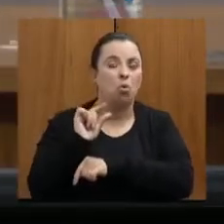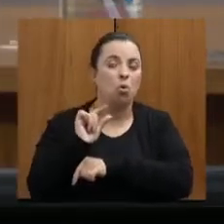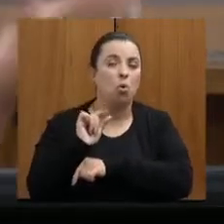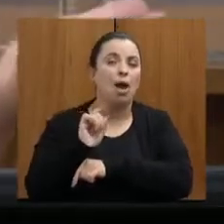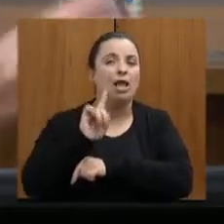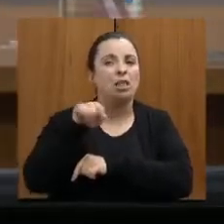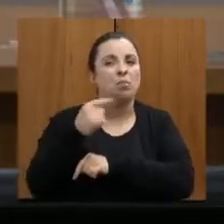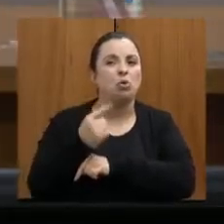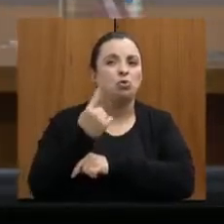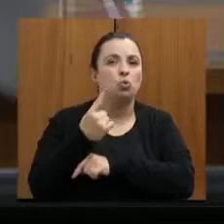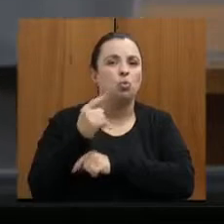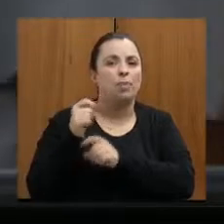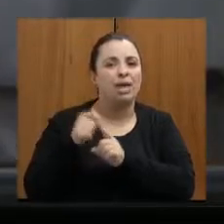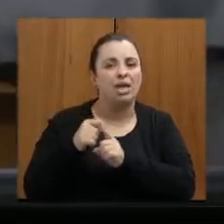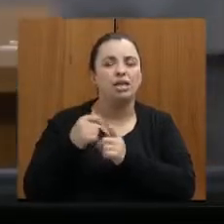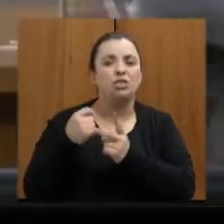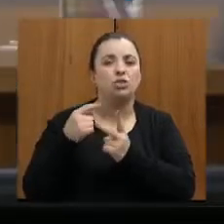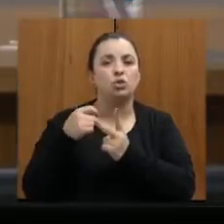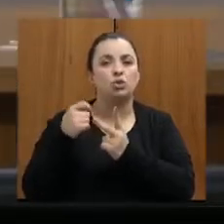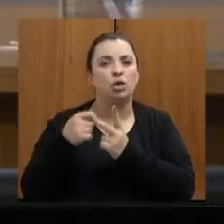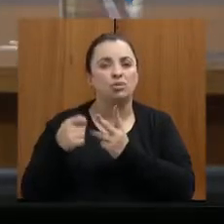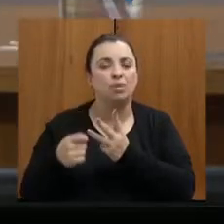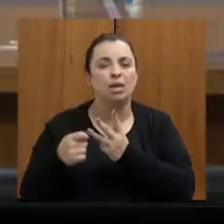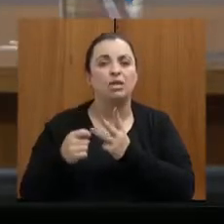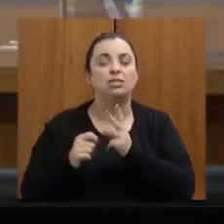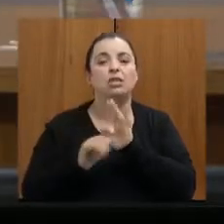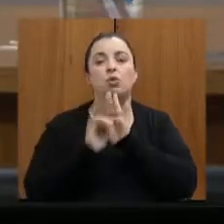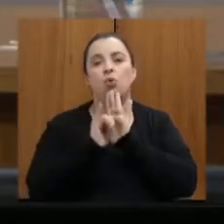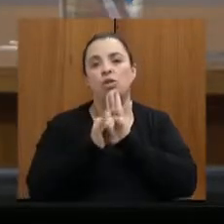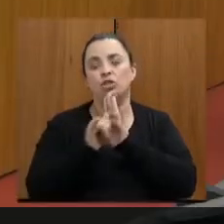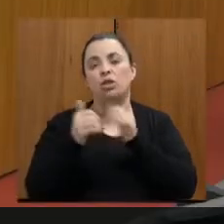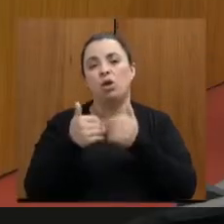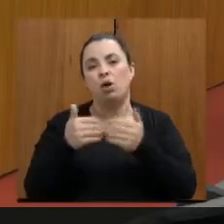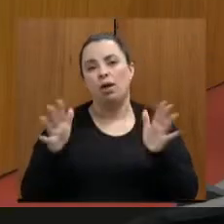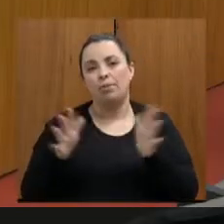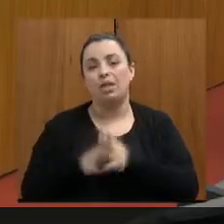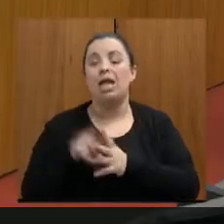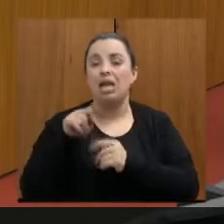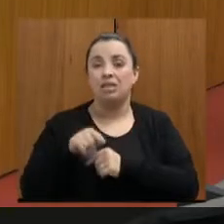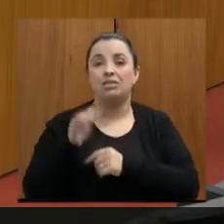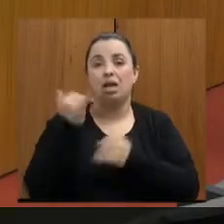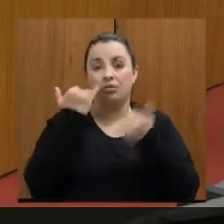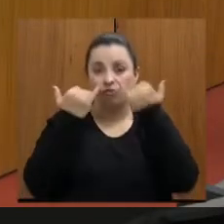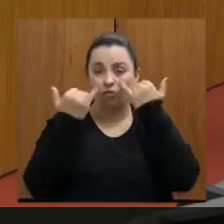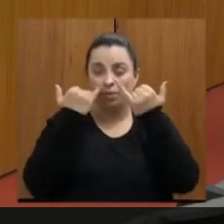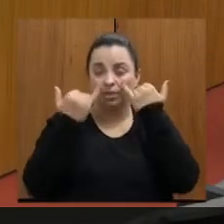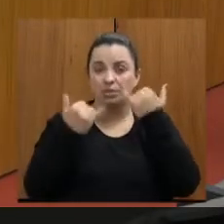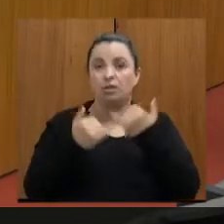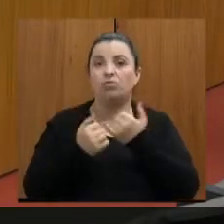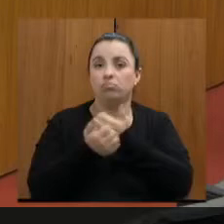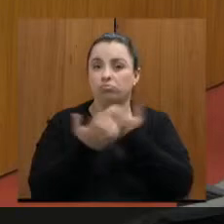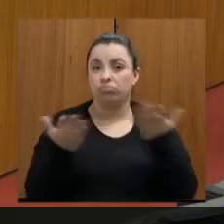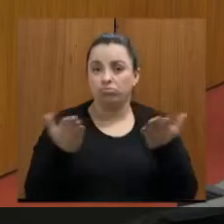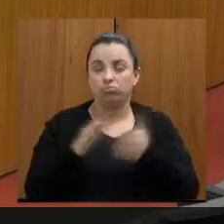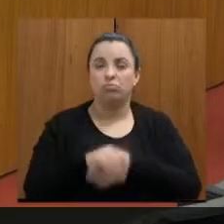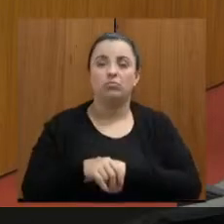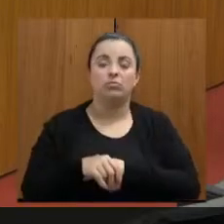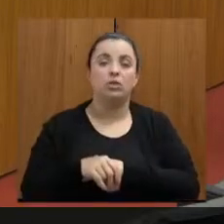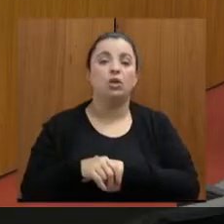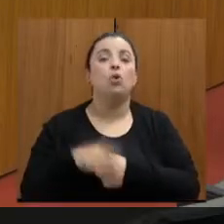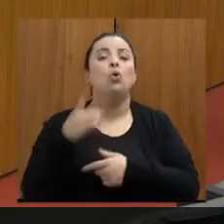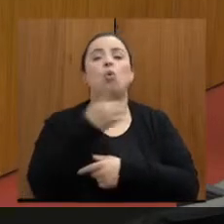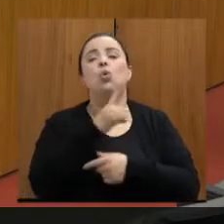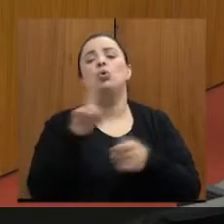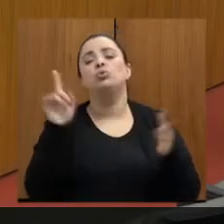12 meses então e essa informação que a gente pode trazer aqui por último o secretário a questão da reforma das